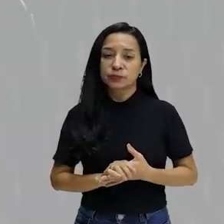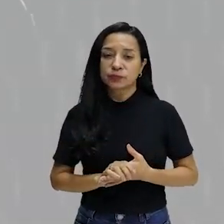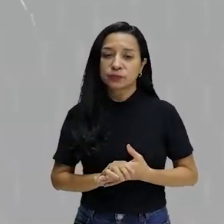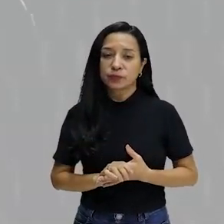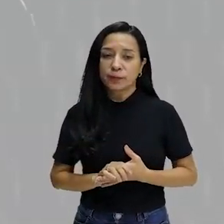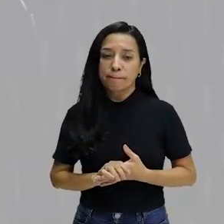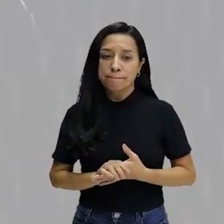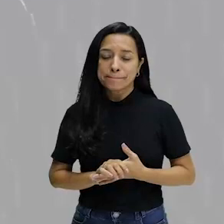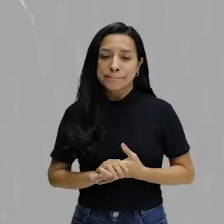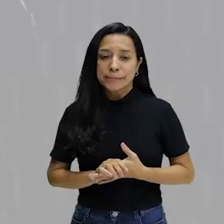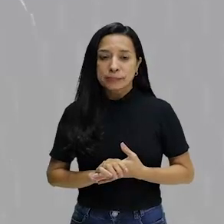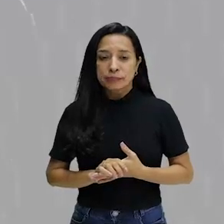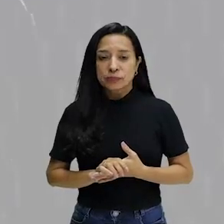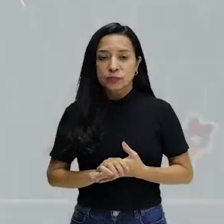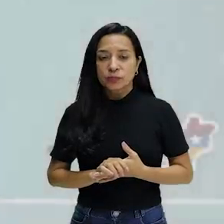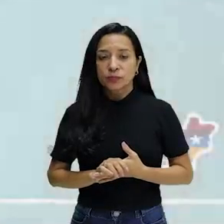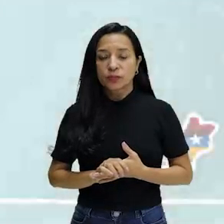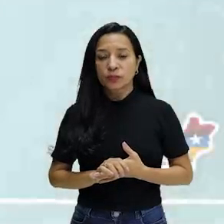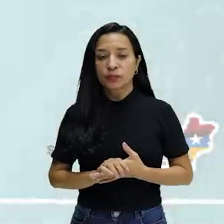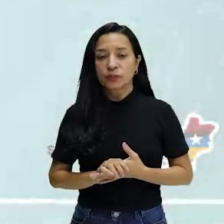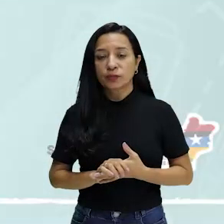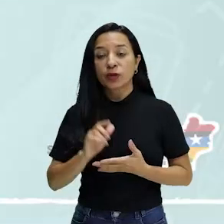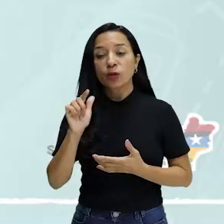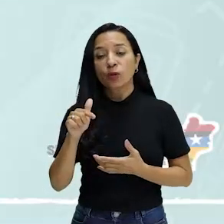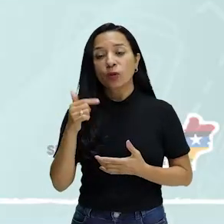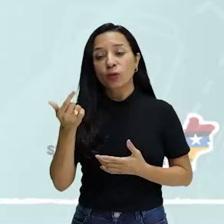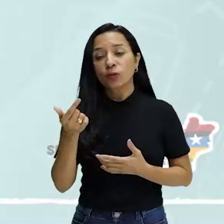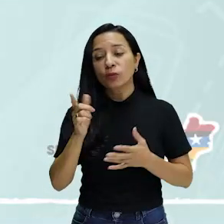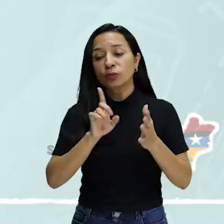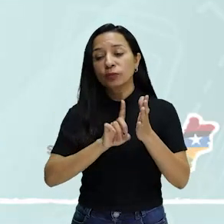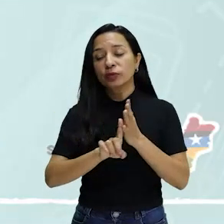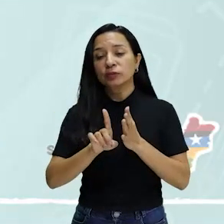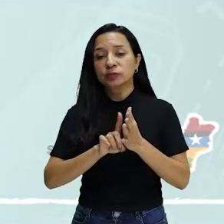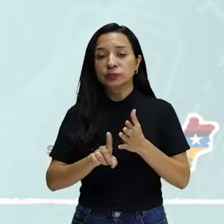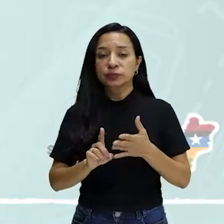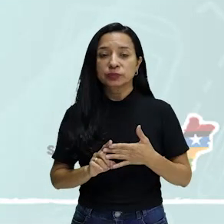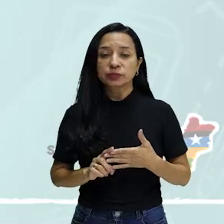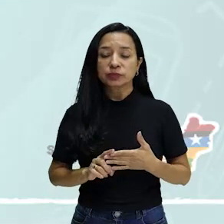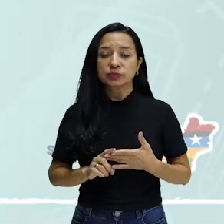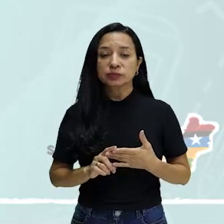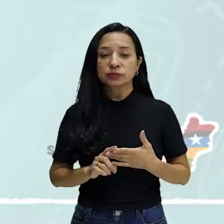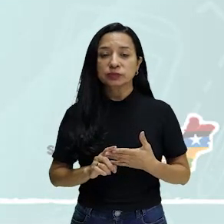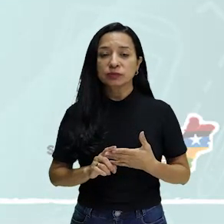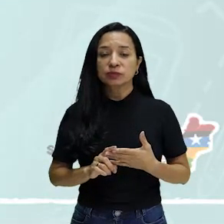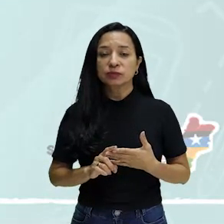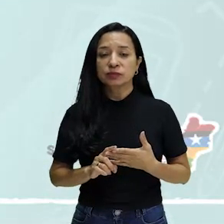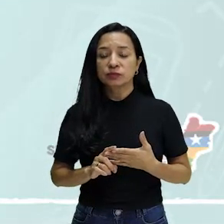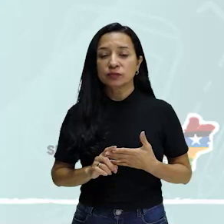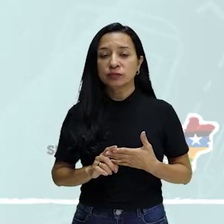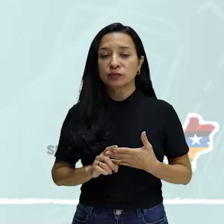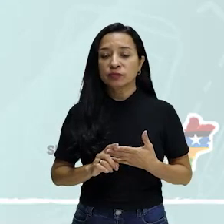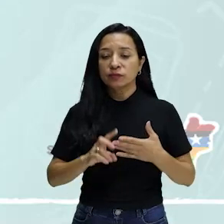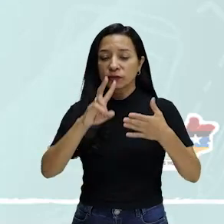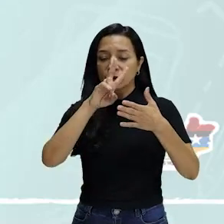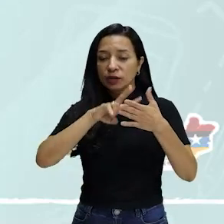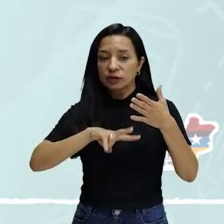ou sudação. Agora a gente vai para a próxima questão. Vamos lá. Ela diz o